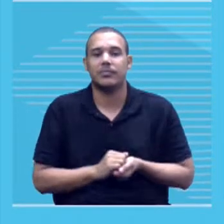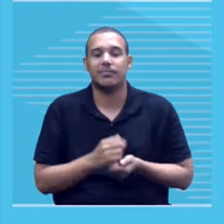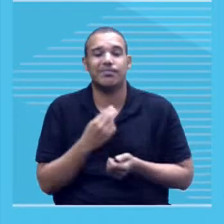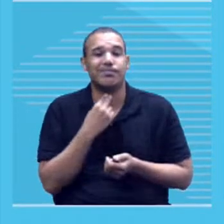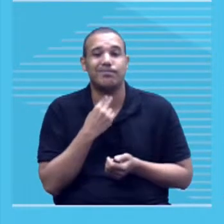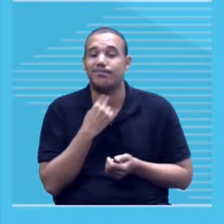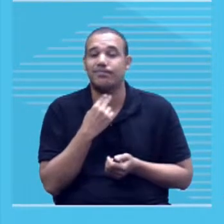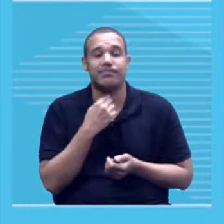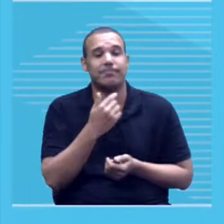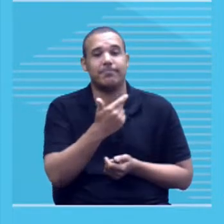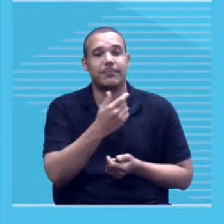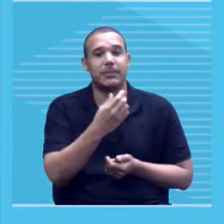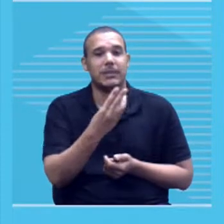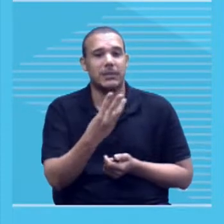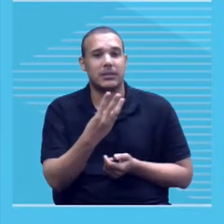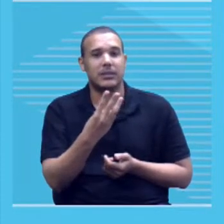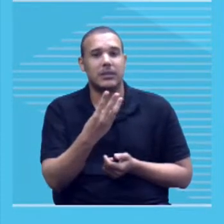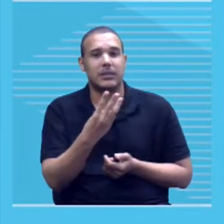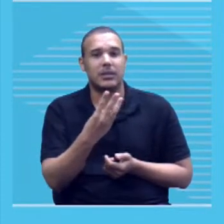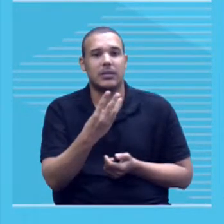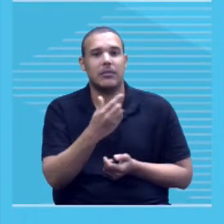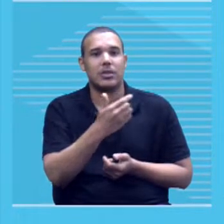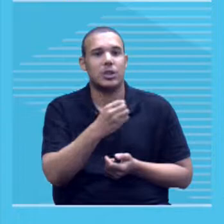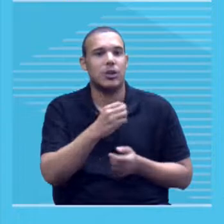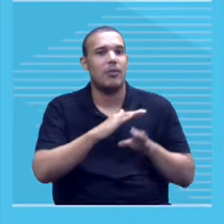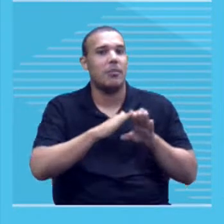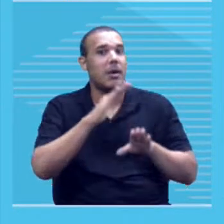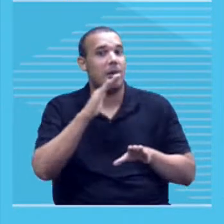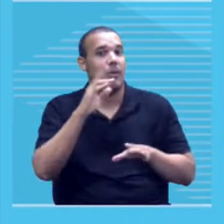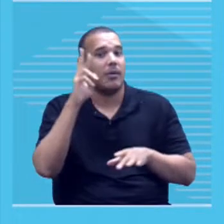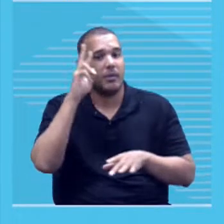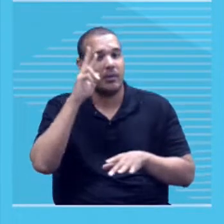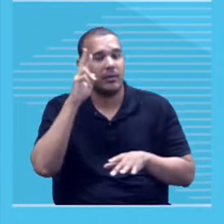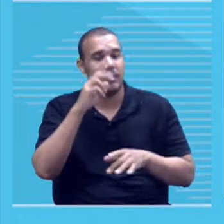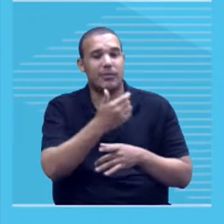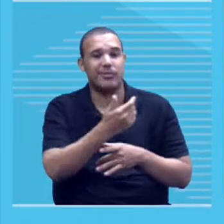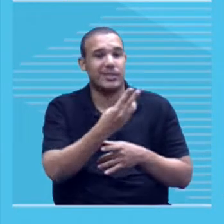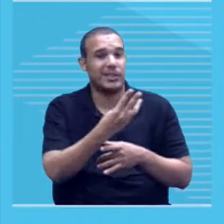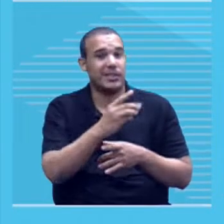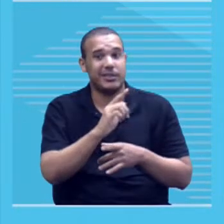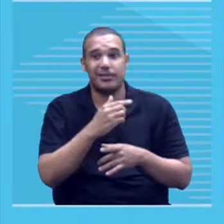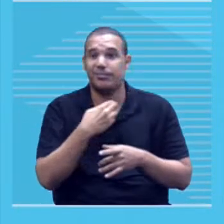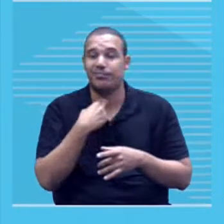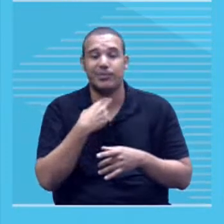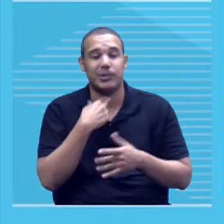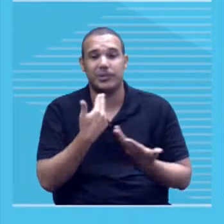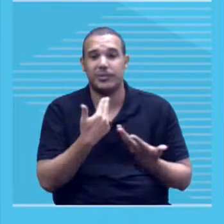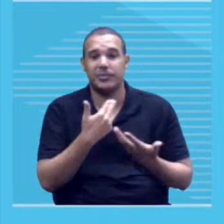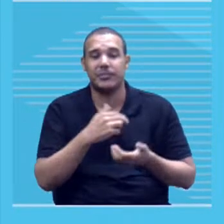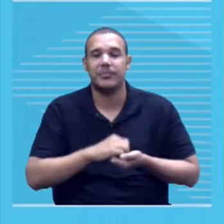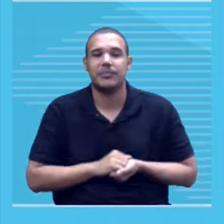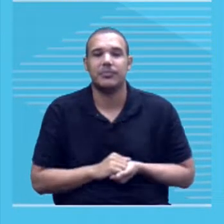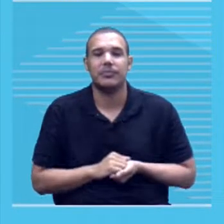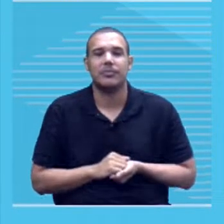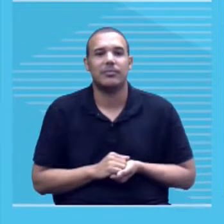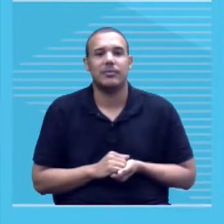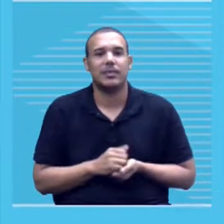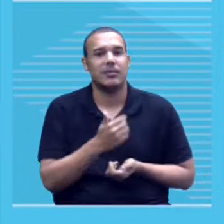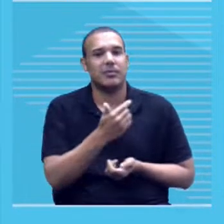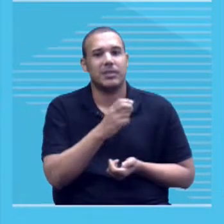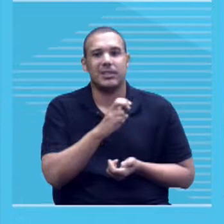o 23 também. 29 é maior do que 23. Então, o 23 já não serve para o meu sistema. Não posso usar o